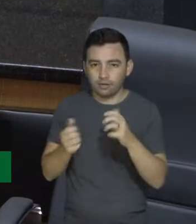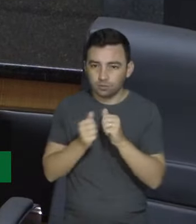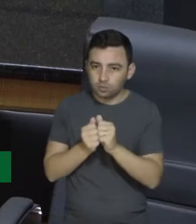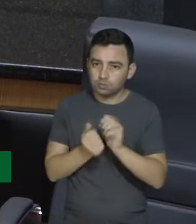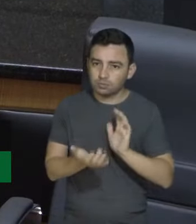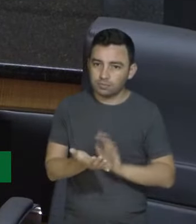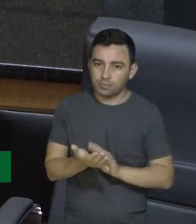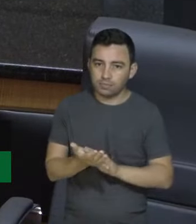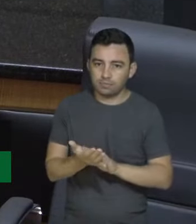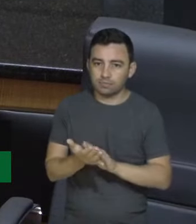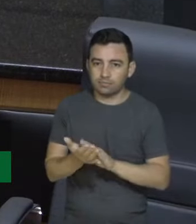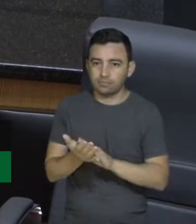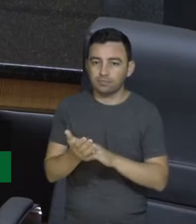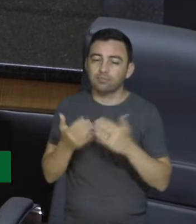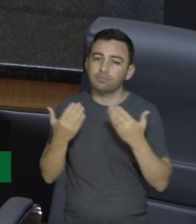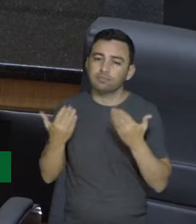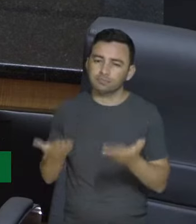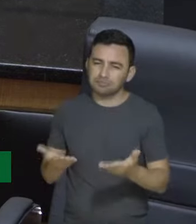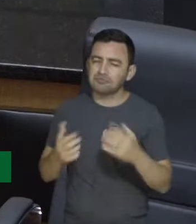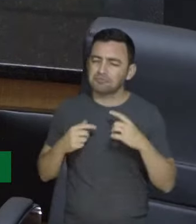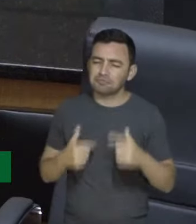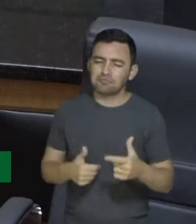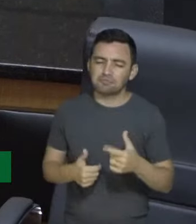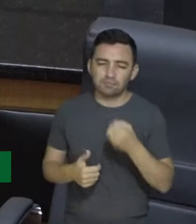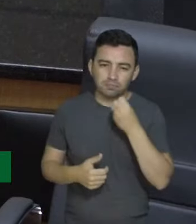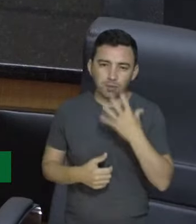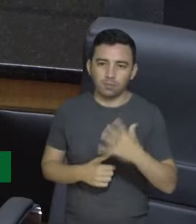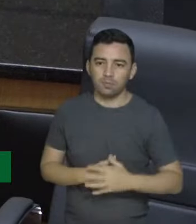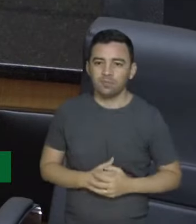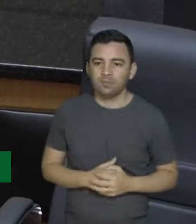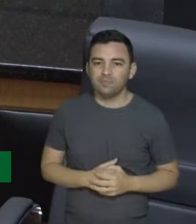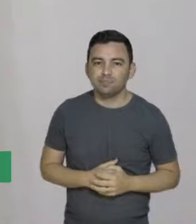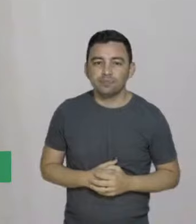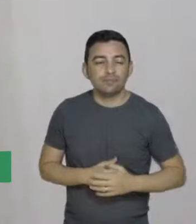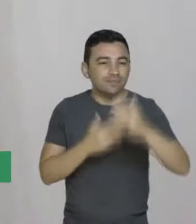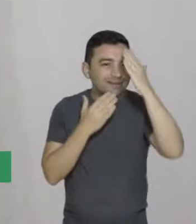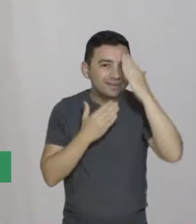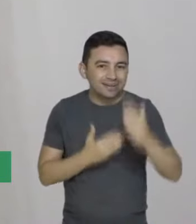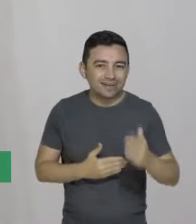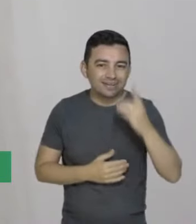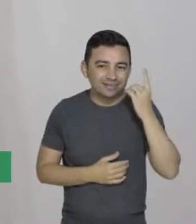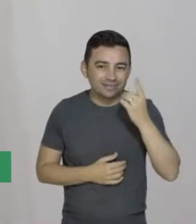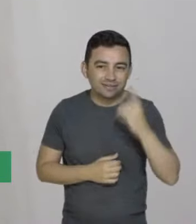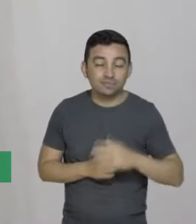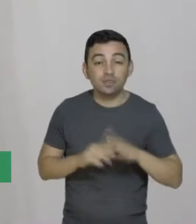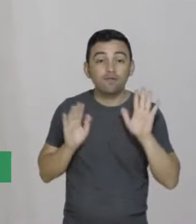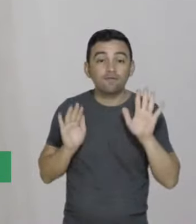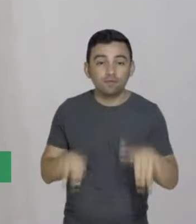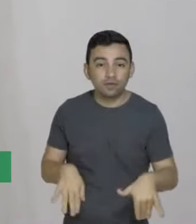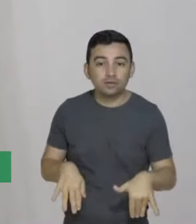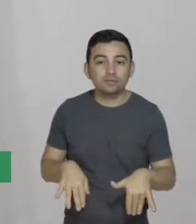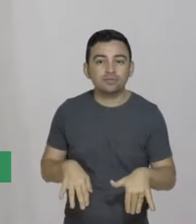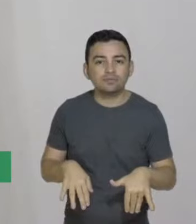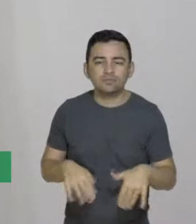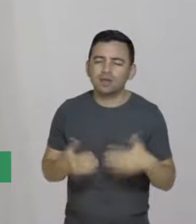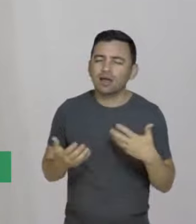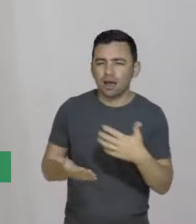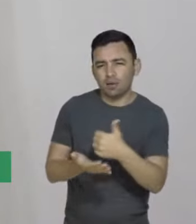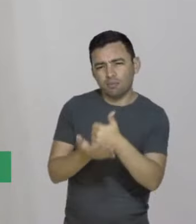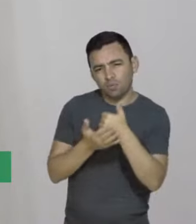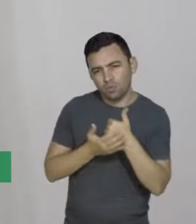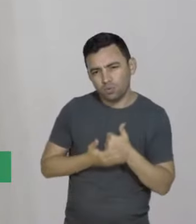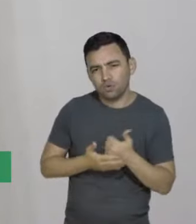parabenizo Vossa Excelência pela iniciativa. Obrigado, deputado. Apenas para finalizar, deputados, gostaria do apoio de todos vocês